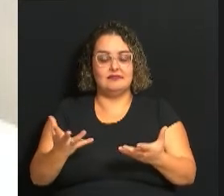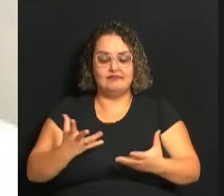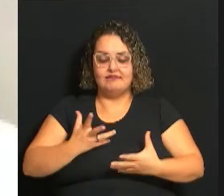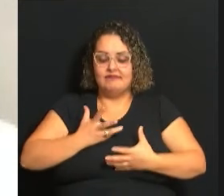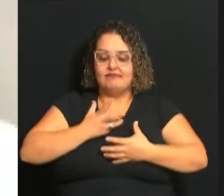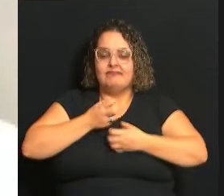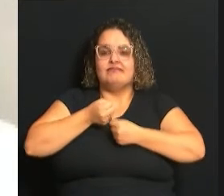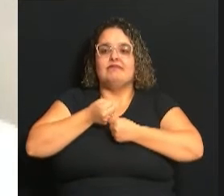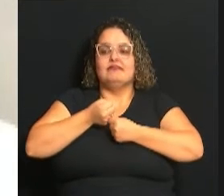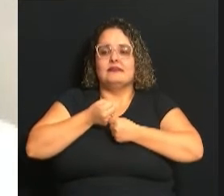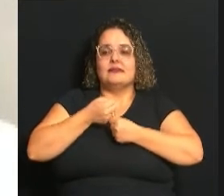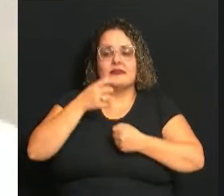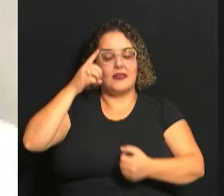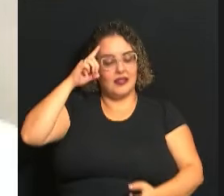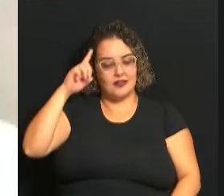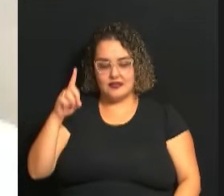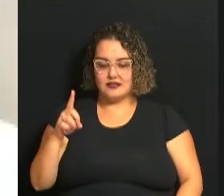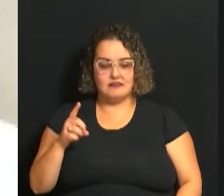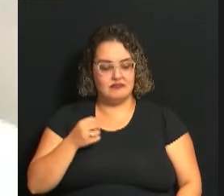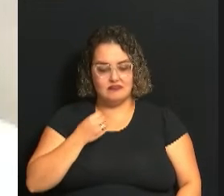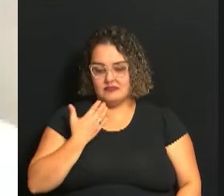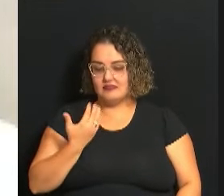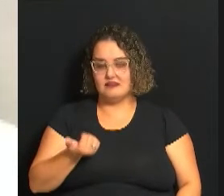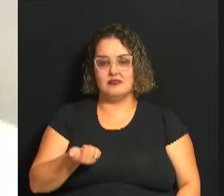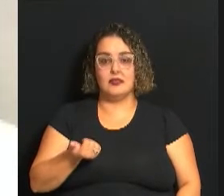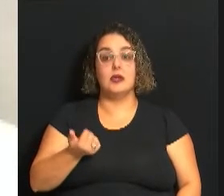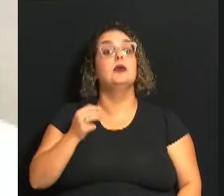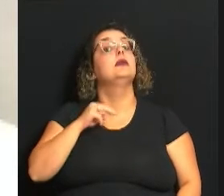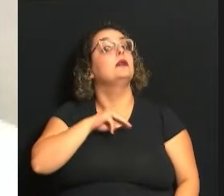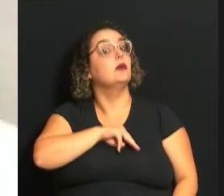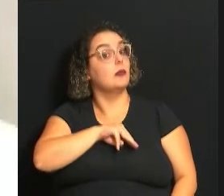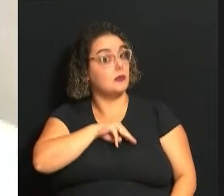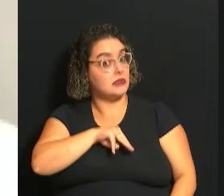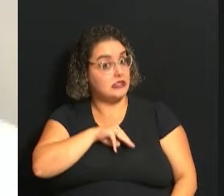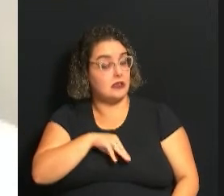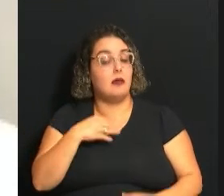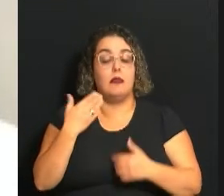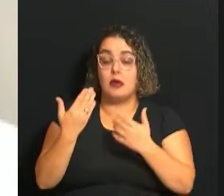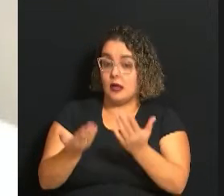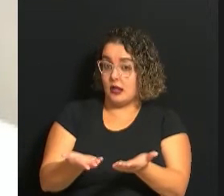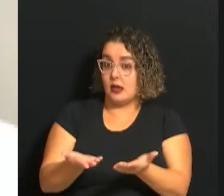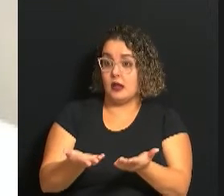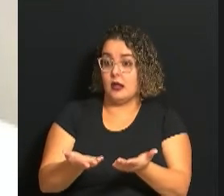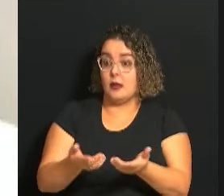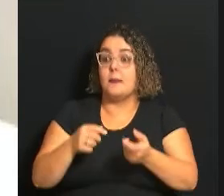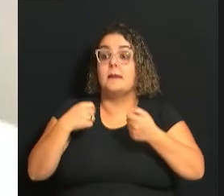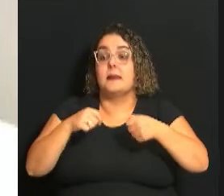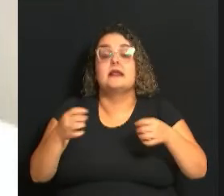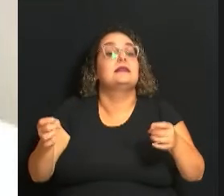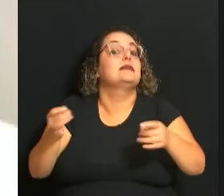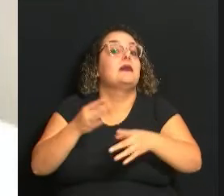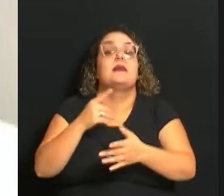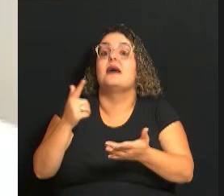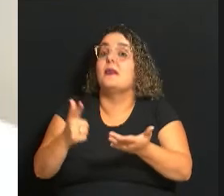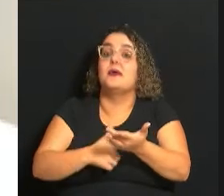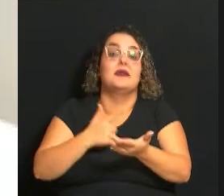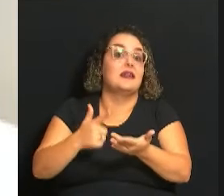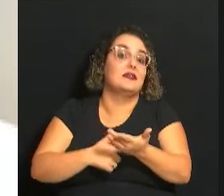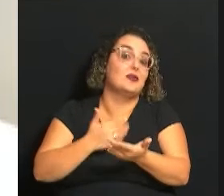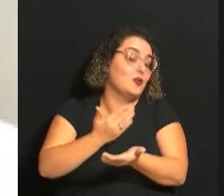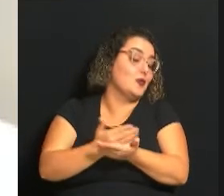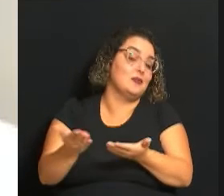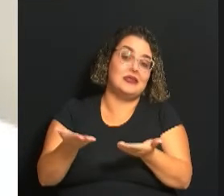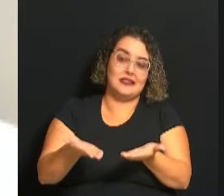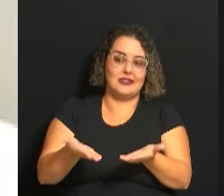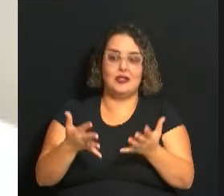que não estava tão bem, eu pensava, eu tenho uma missão ainda a cumprir, né? Eu tenho que terminar meu livro, que eu já tinha começado. Então tudo isso,